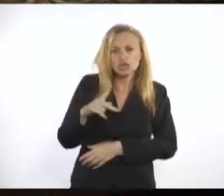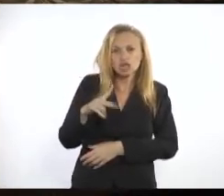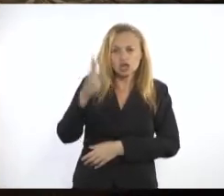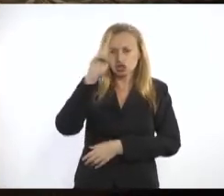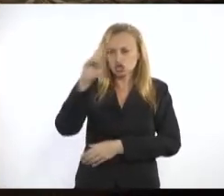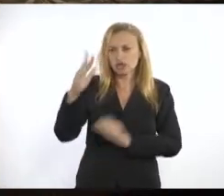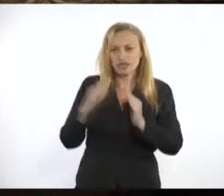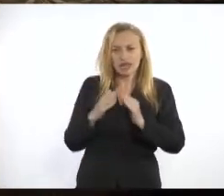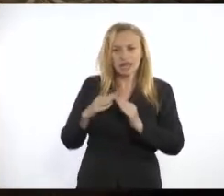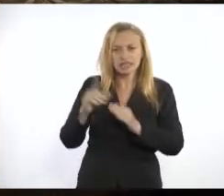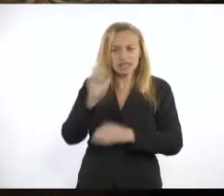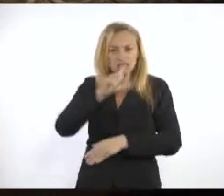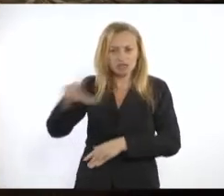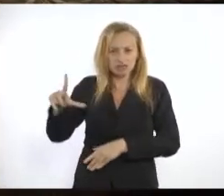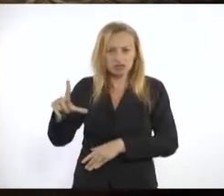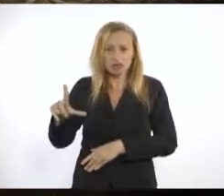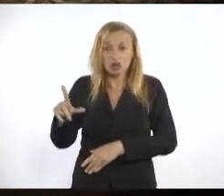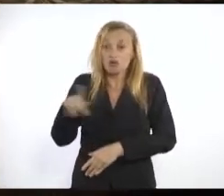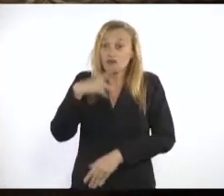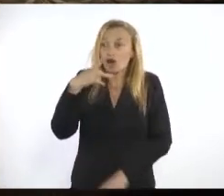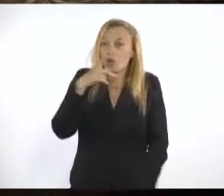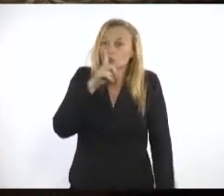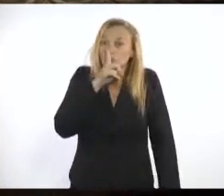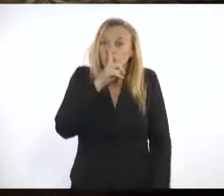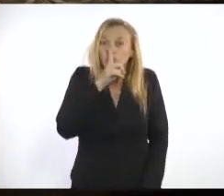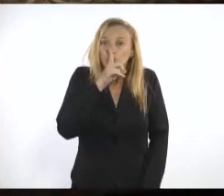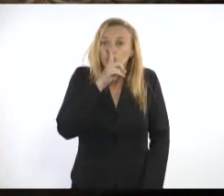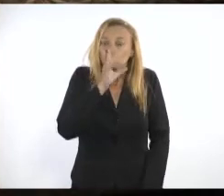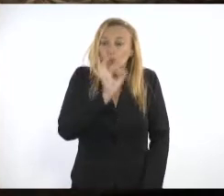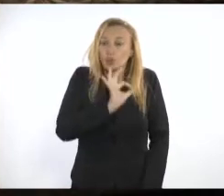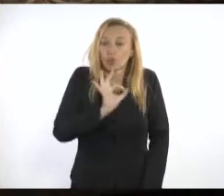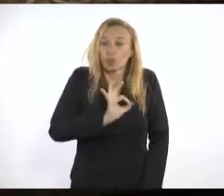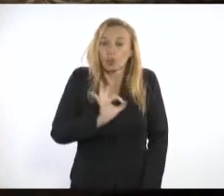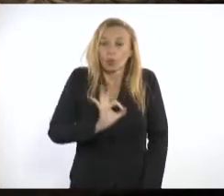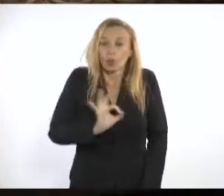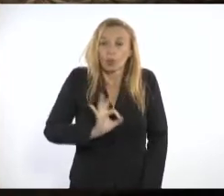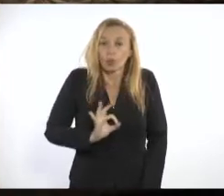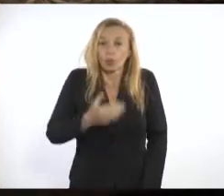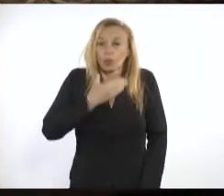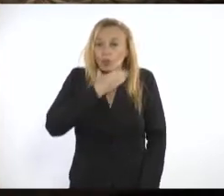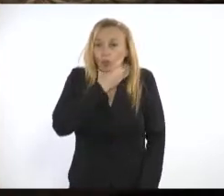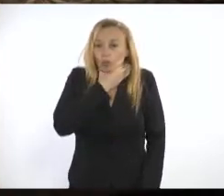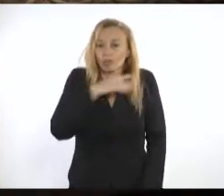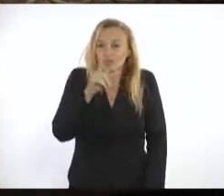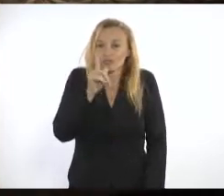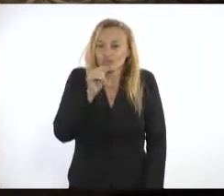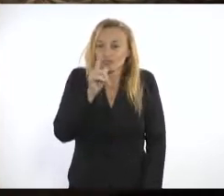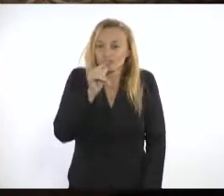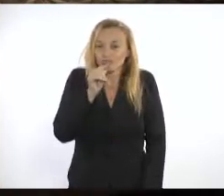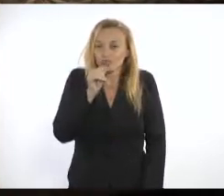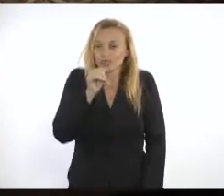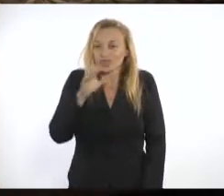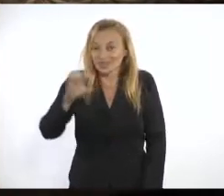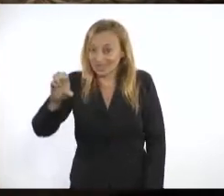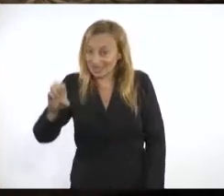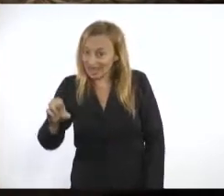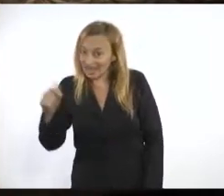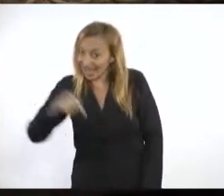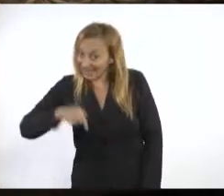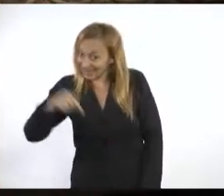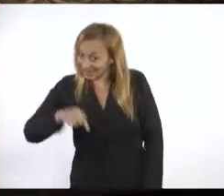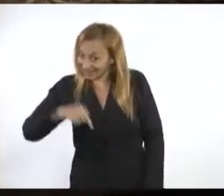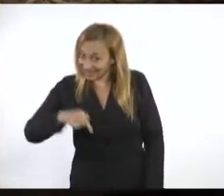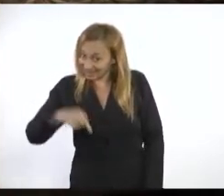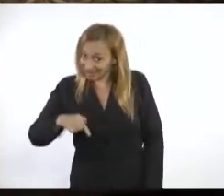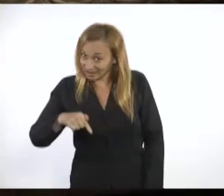Casa Civil, que não falou uma palavra sobre a crise da água e da SEDAI. Aqui mesmo, nesse